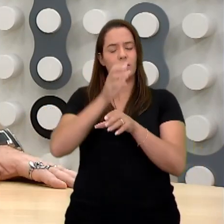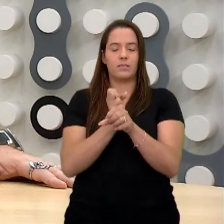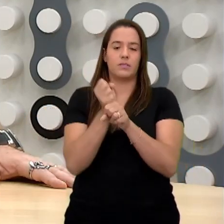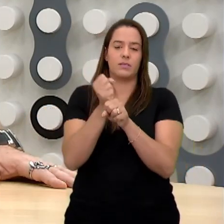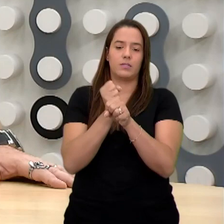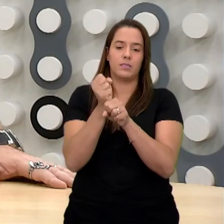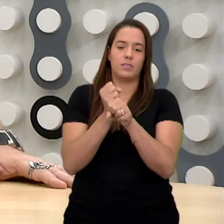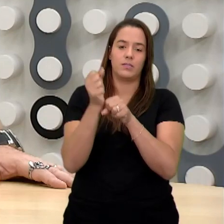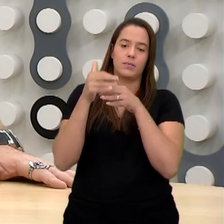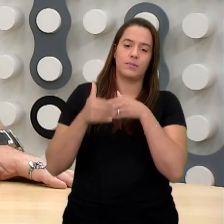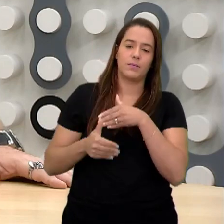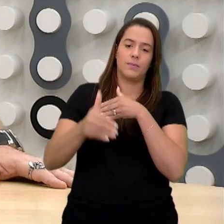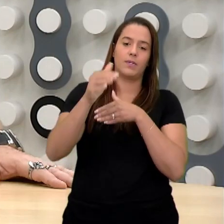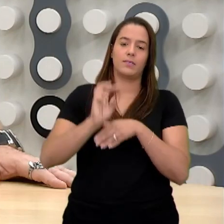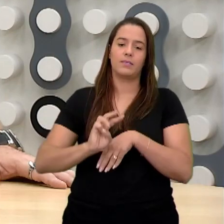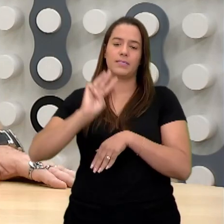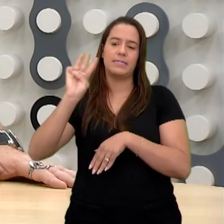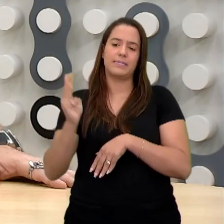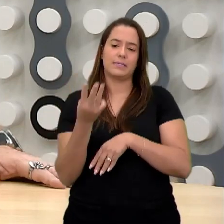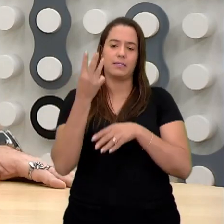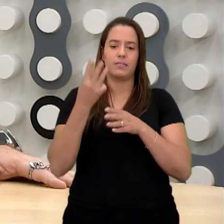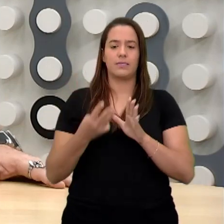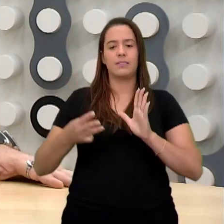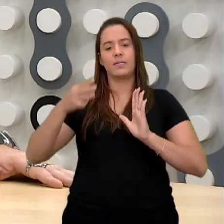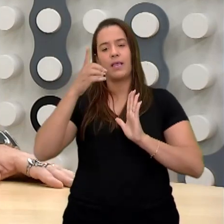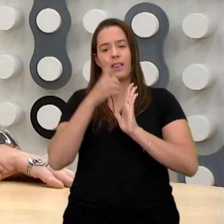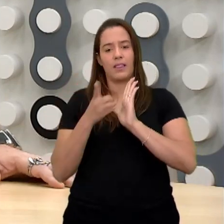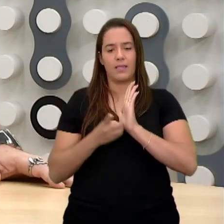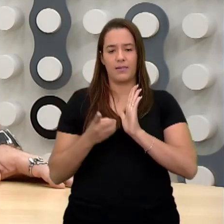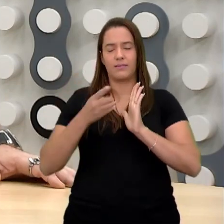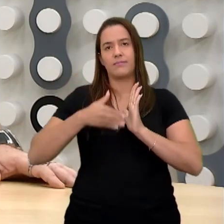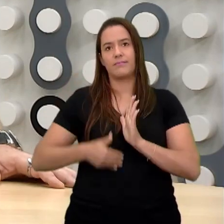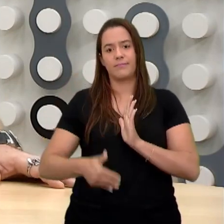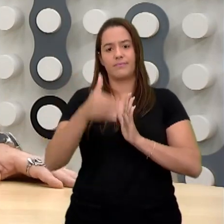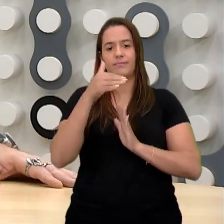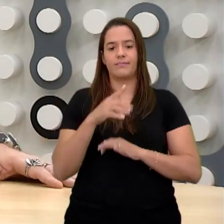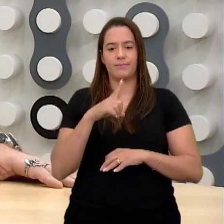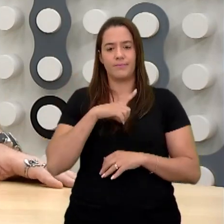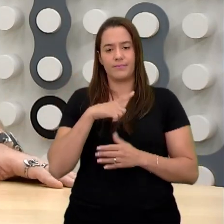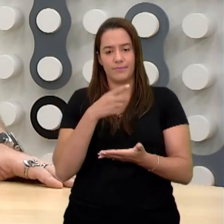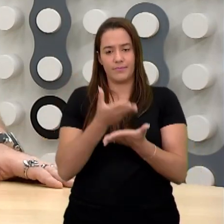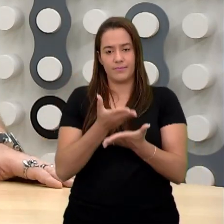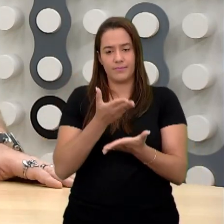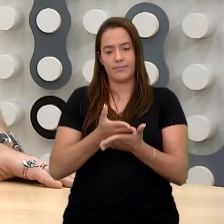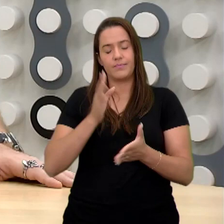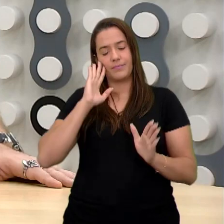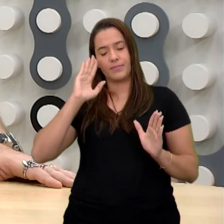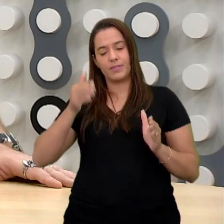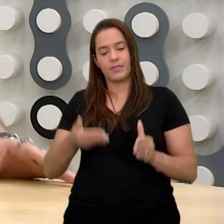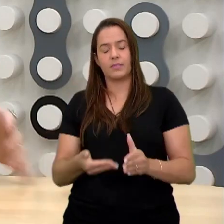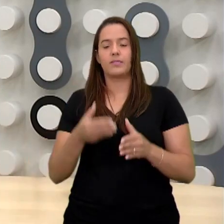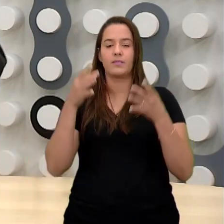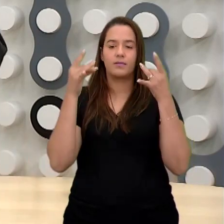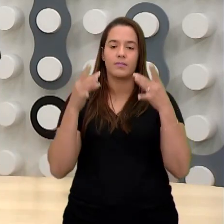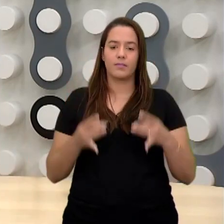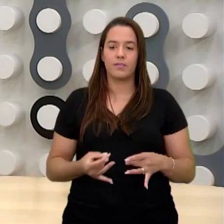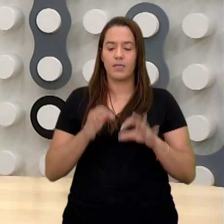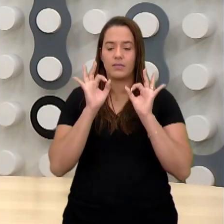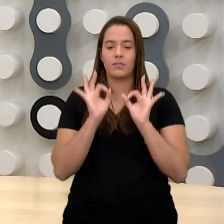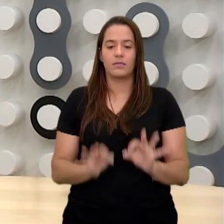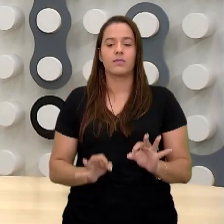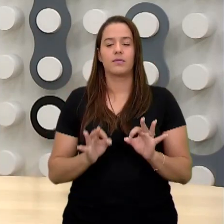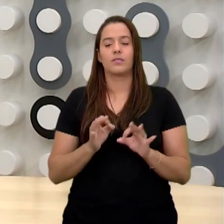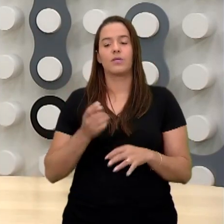está aí com 3 décadas se estudando, mas, né, sempre aí, né, tendo a característica, né, de ter a